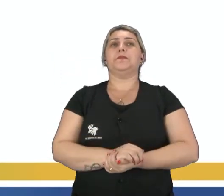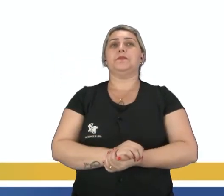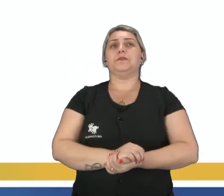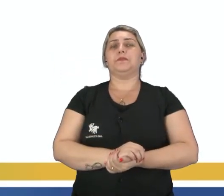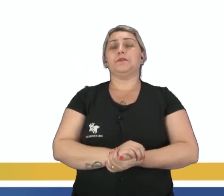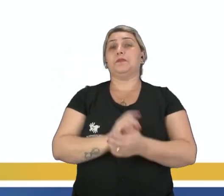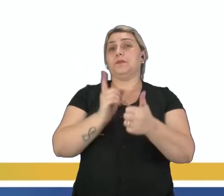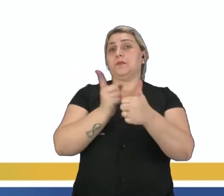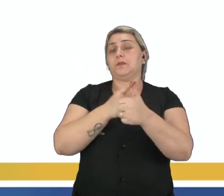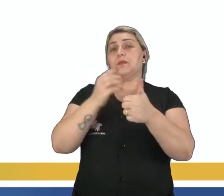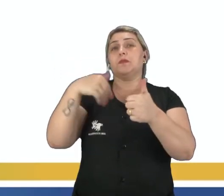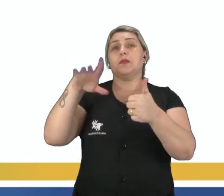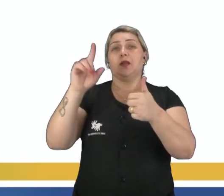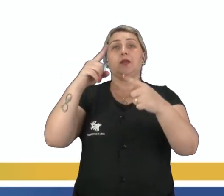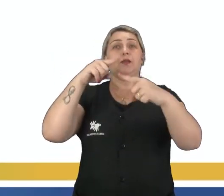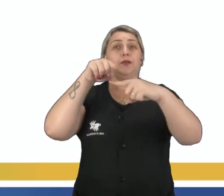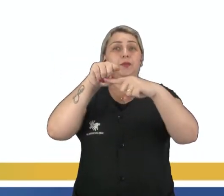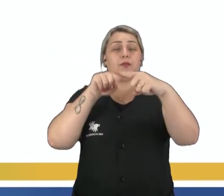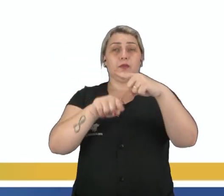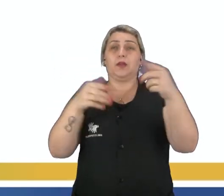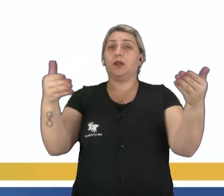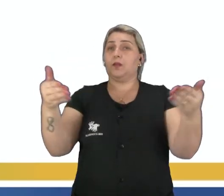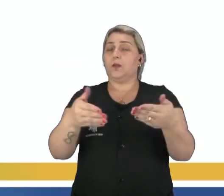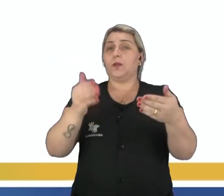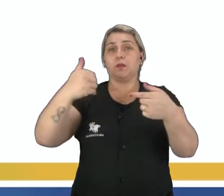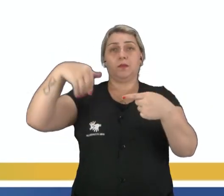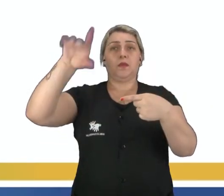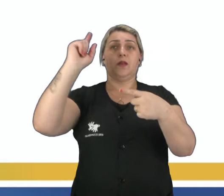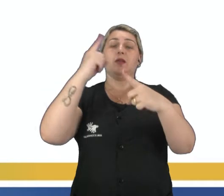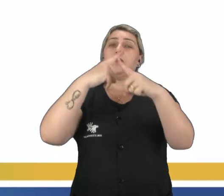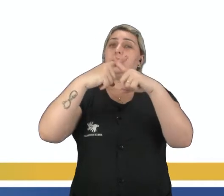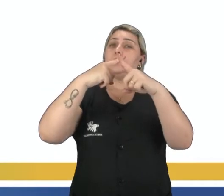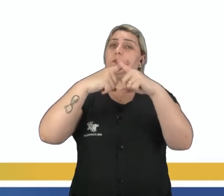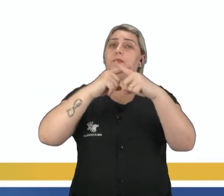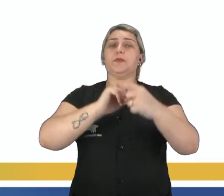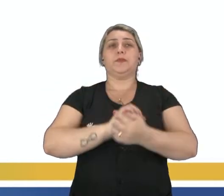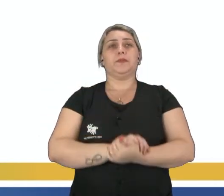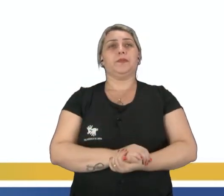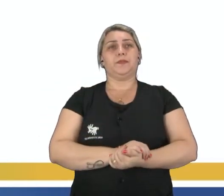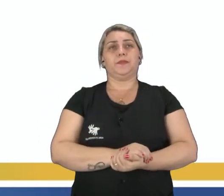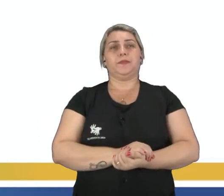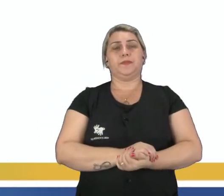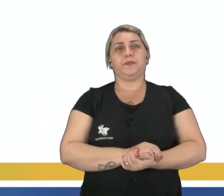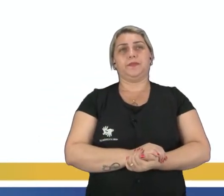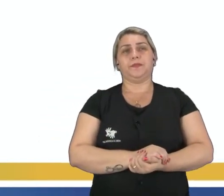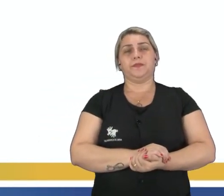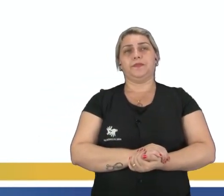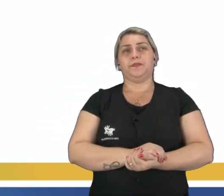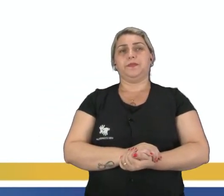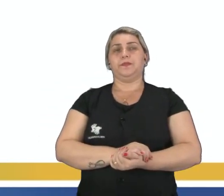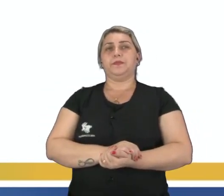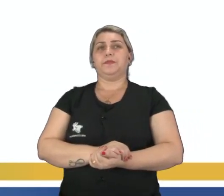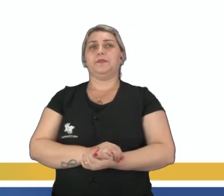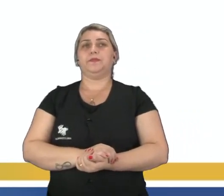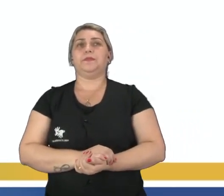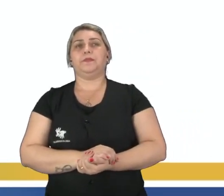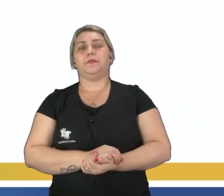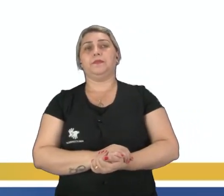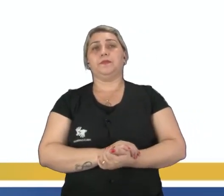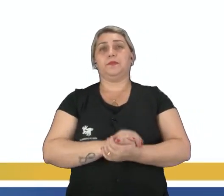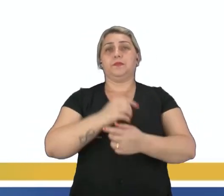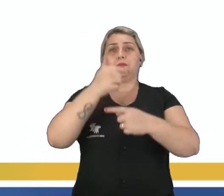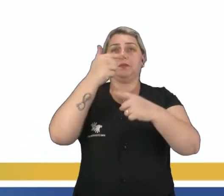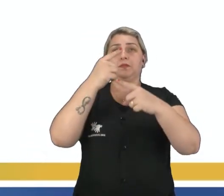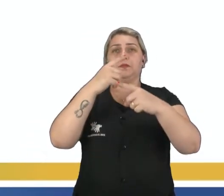foi o maior divisor e agora o maior múltiplo comum entre eles. Olha só, 2